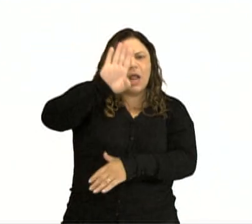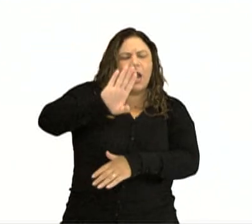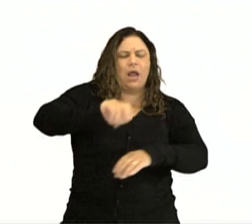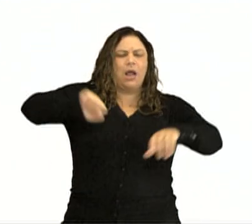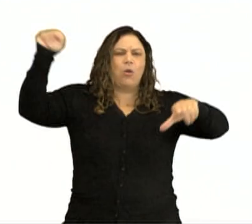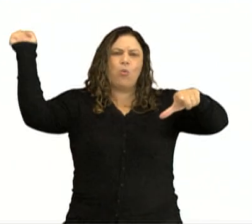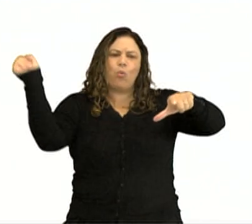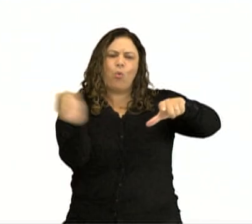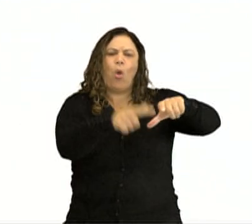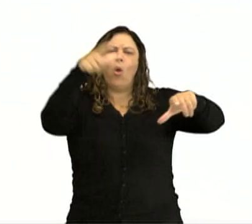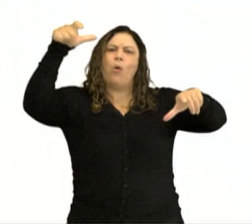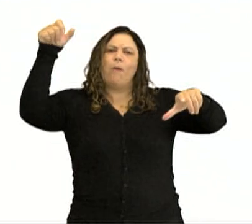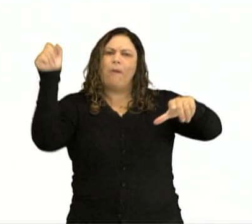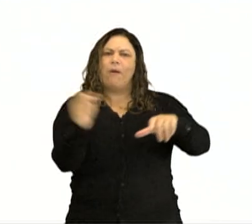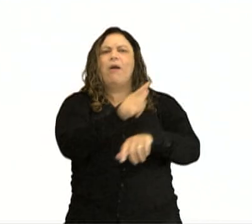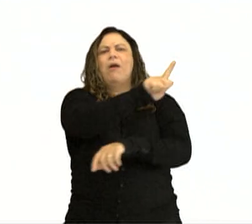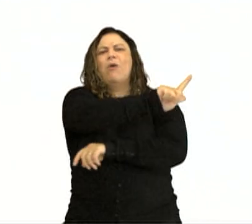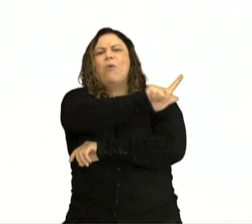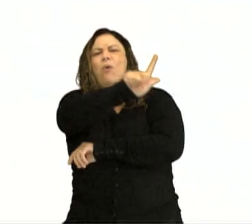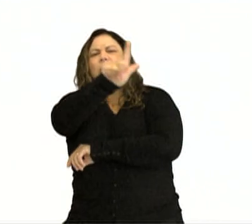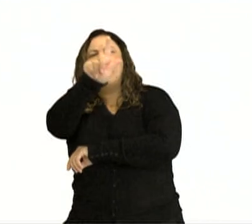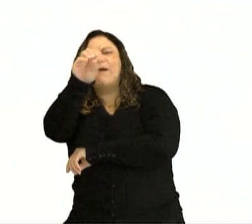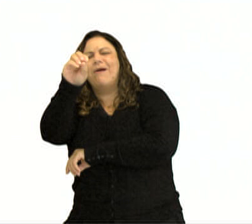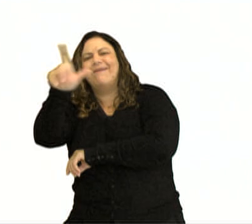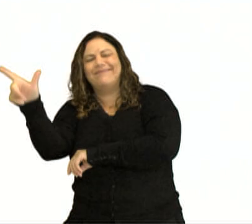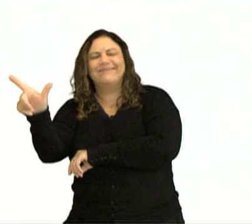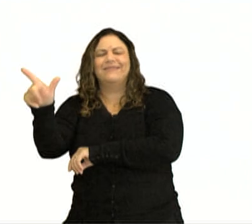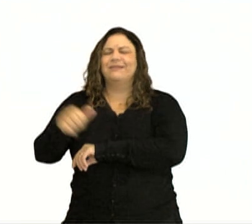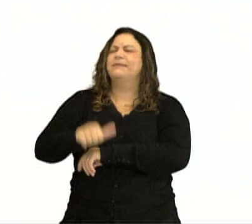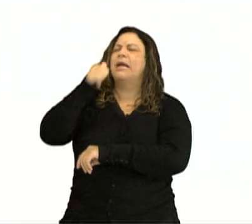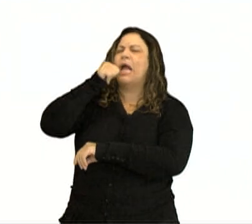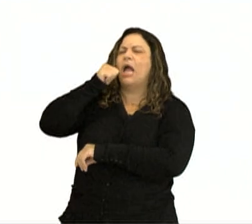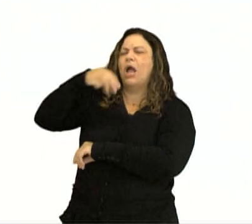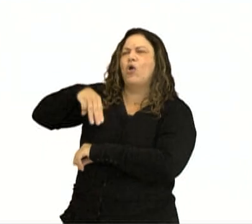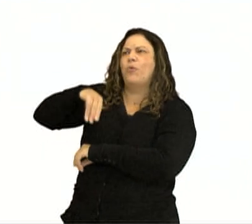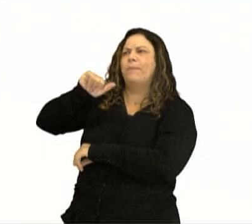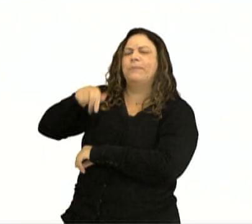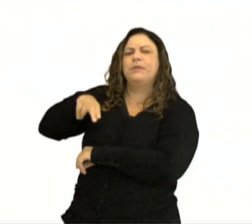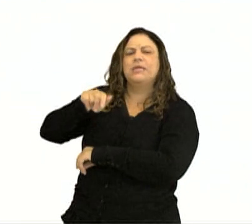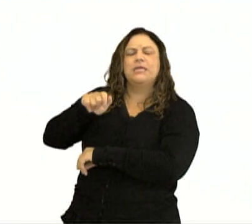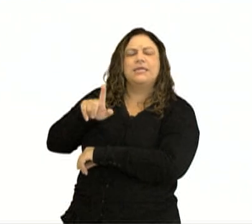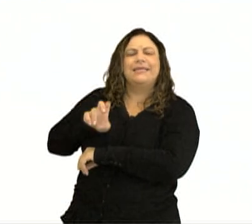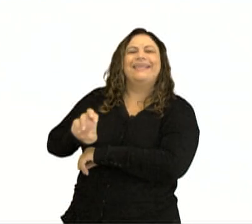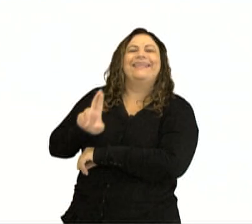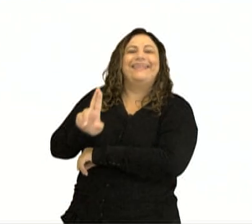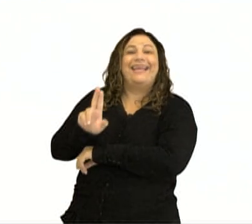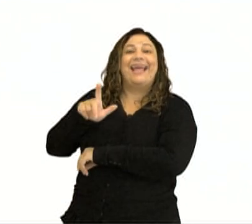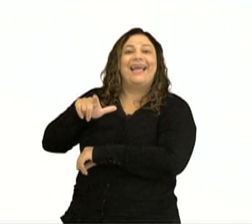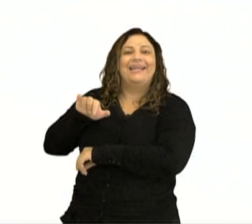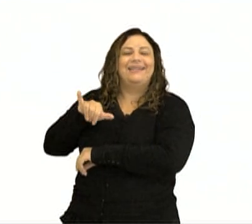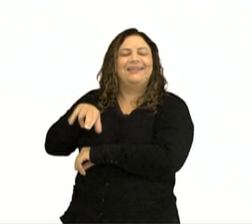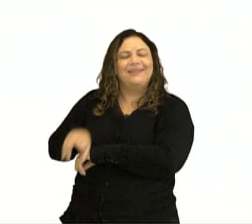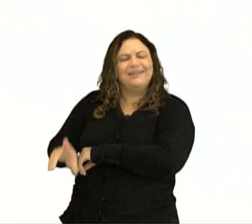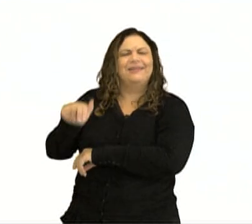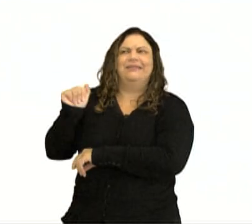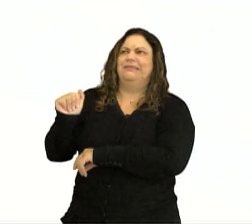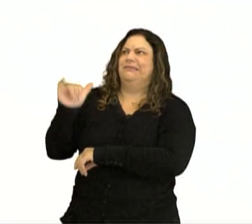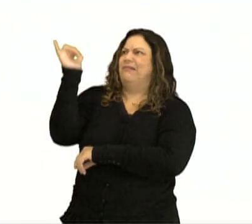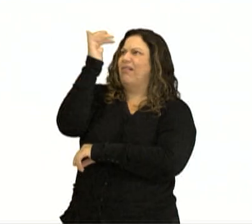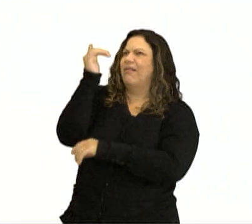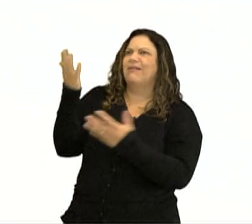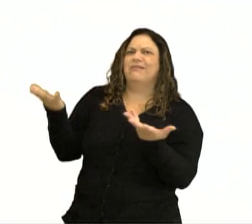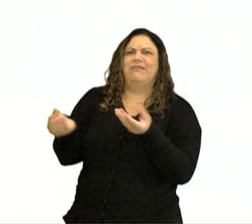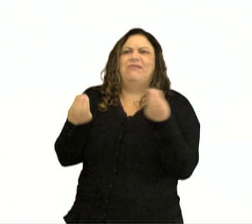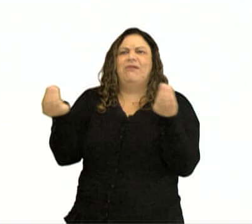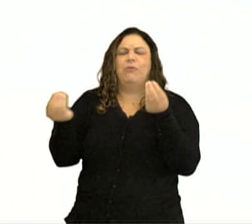gol. Miquelina ficou abobada com o olhar parado. Então, em que parte do trecho o narrador focaliza na